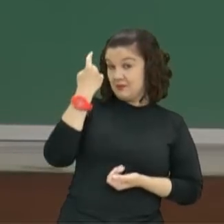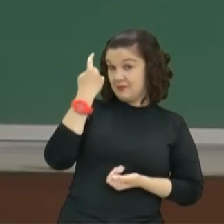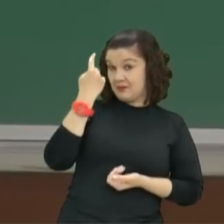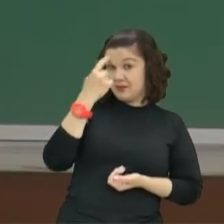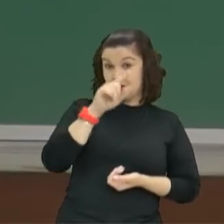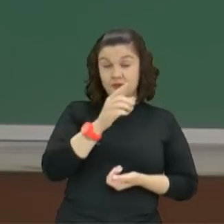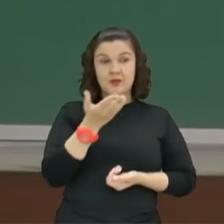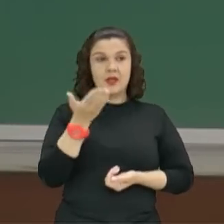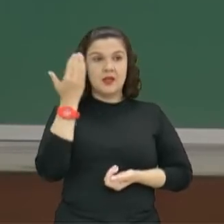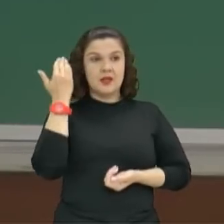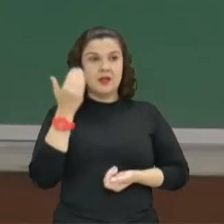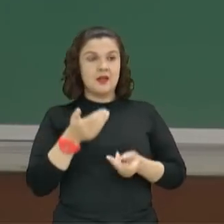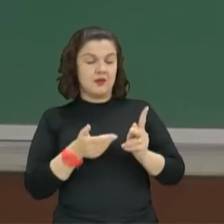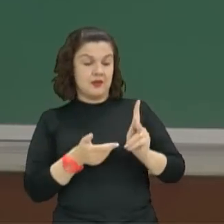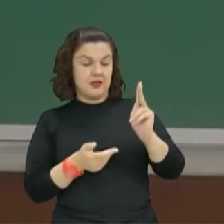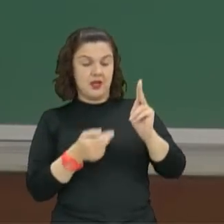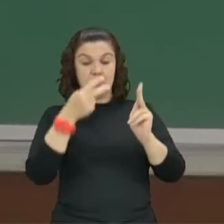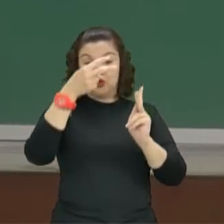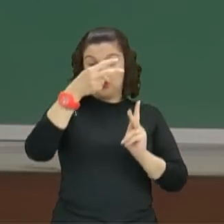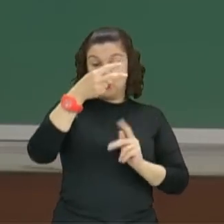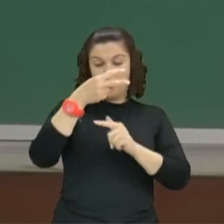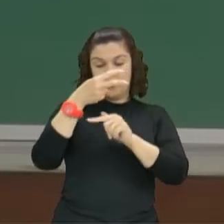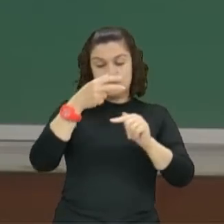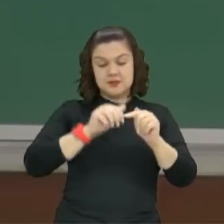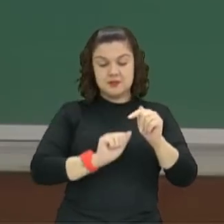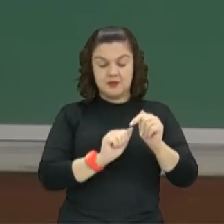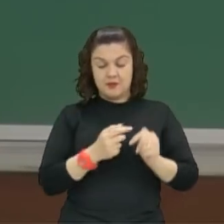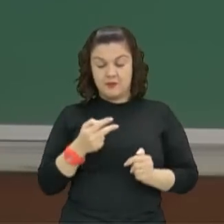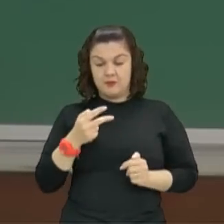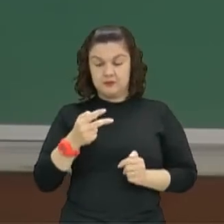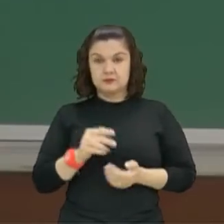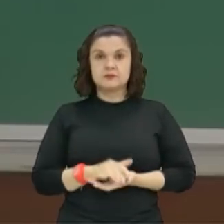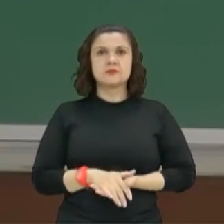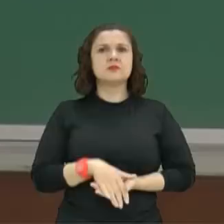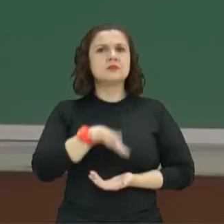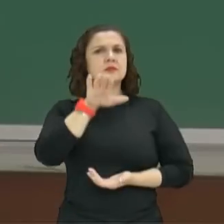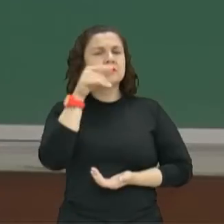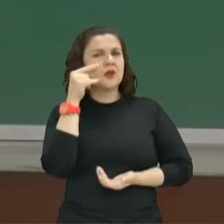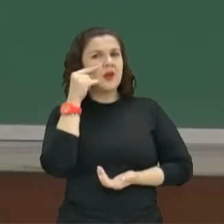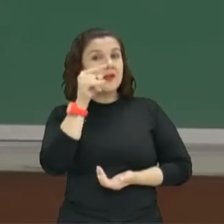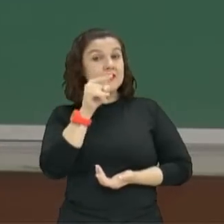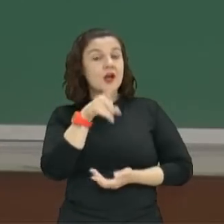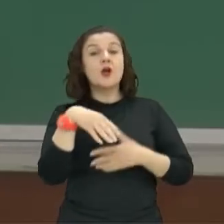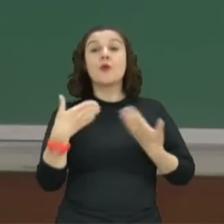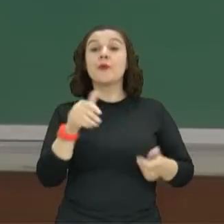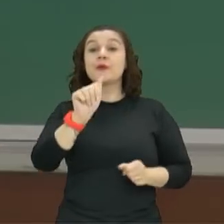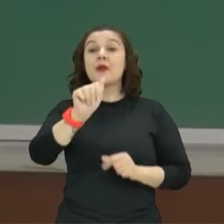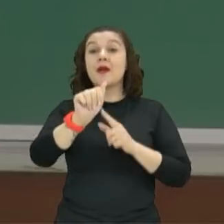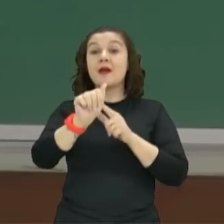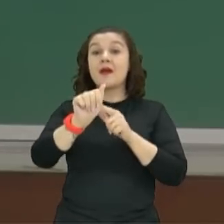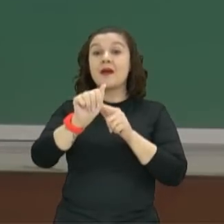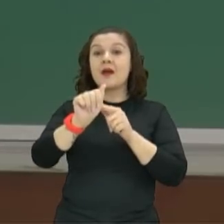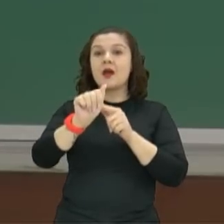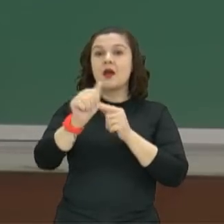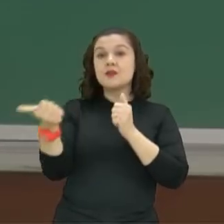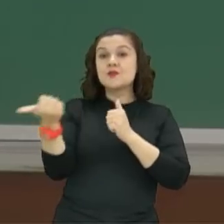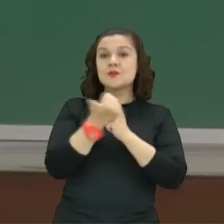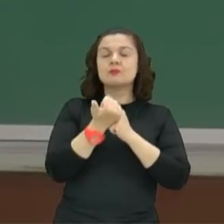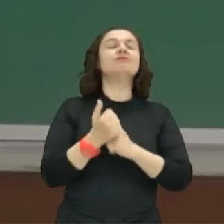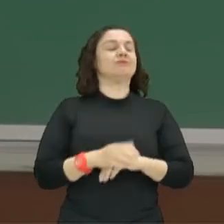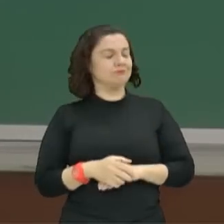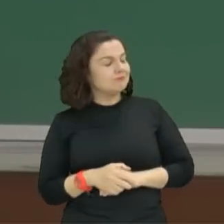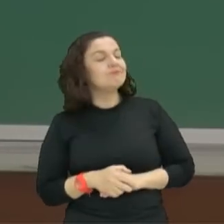lá atrás, ficou K é igual a 2 sobre A ao quadrado. Ei, mas eu já tenho o valor de A. Posso substituir,